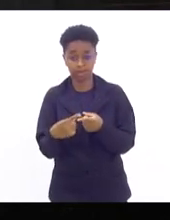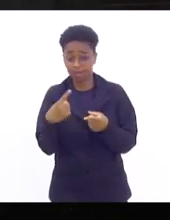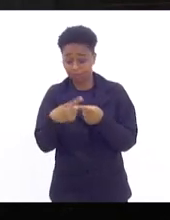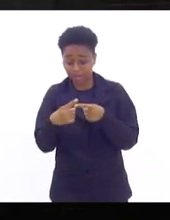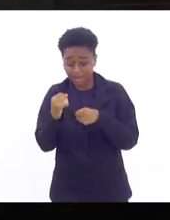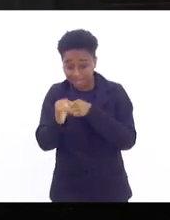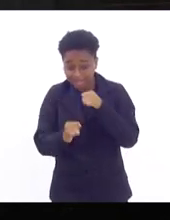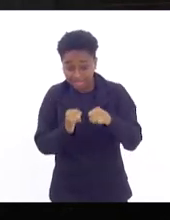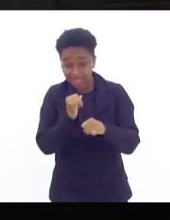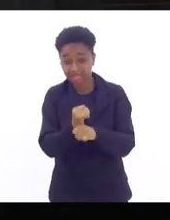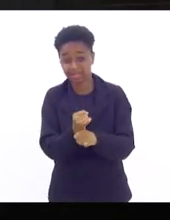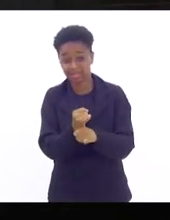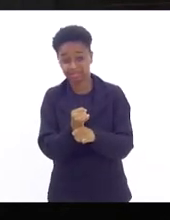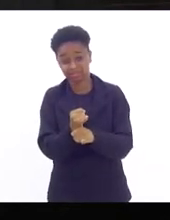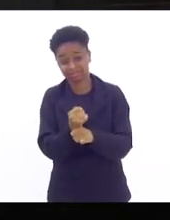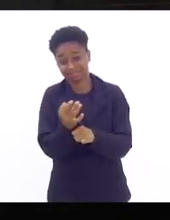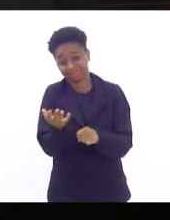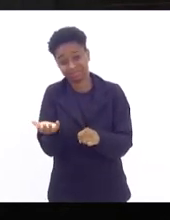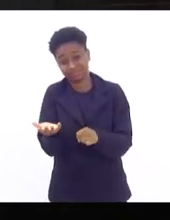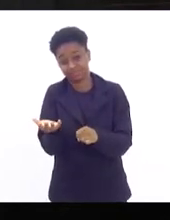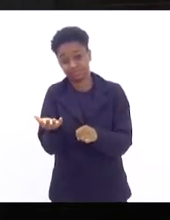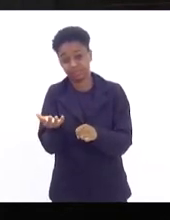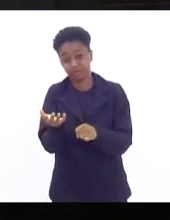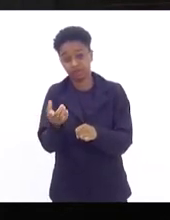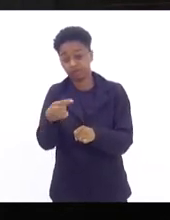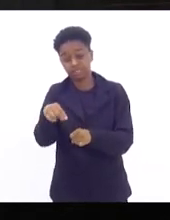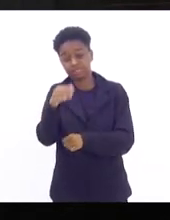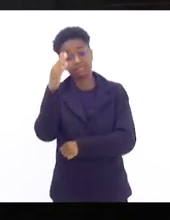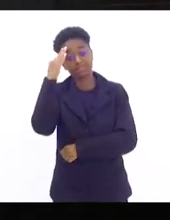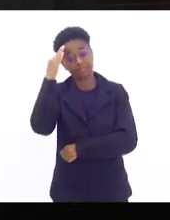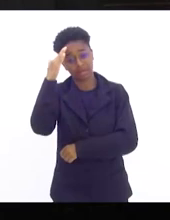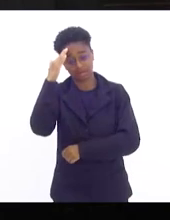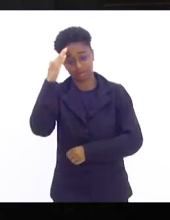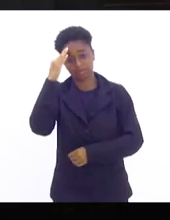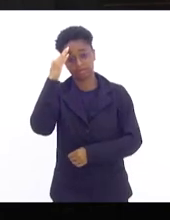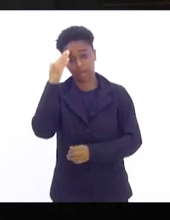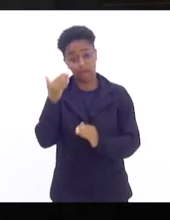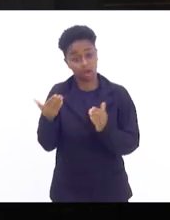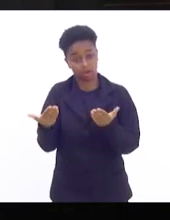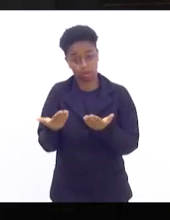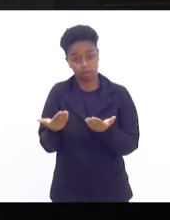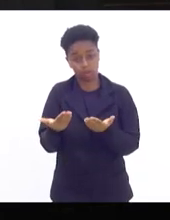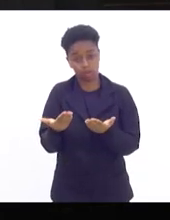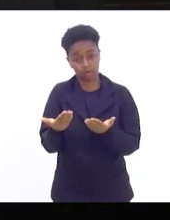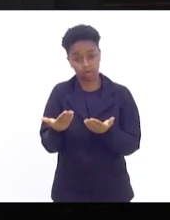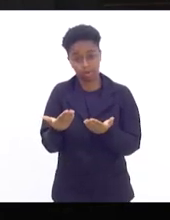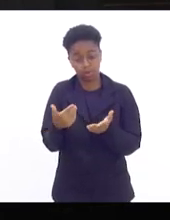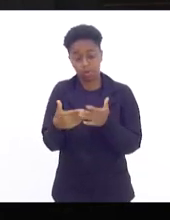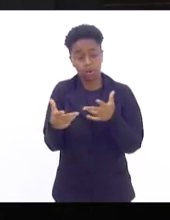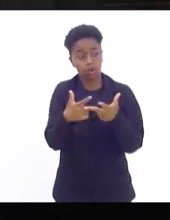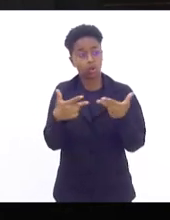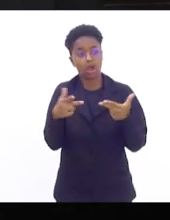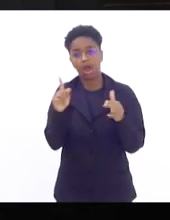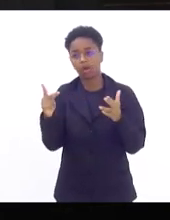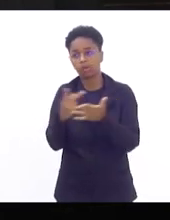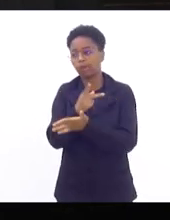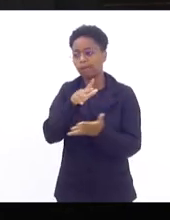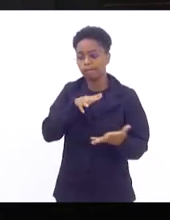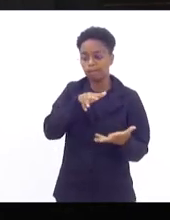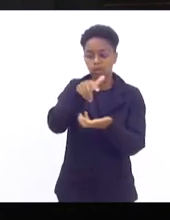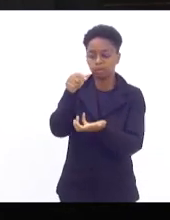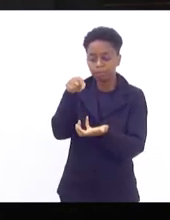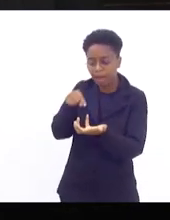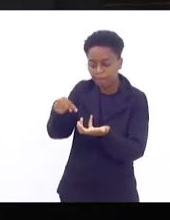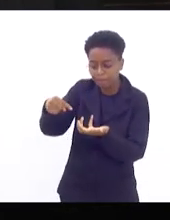internet, né, você está sabendo, neste momento, do que está acontecendo. E